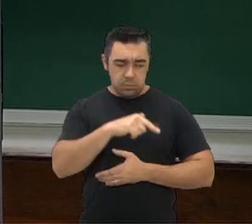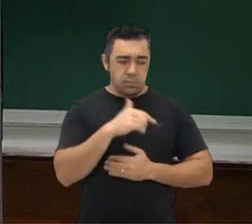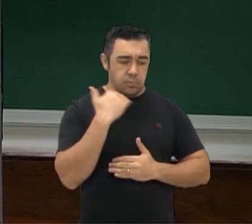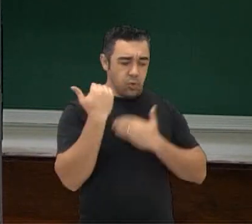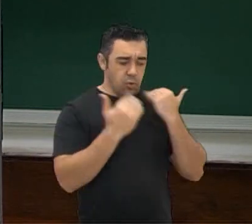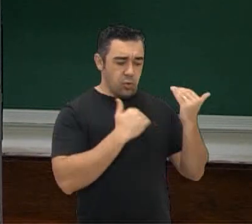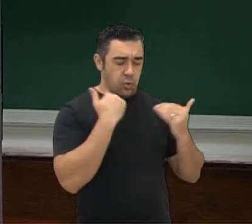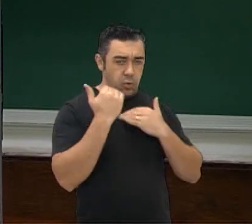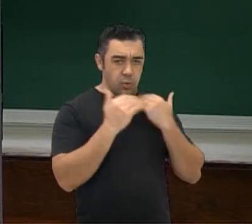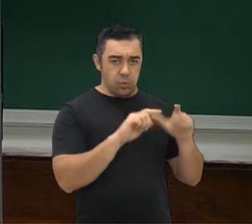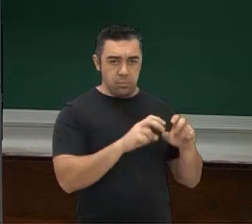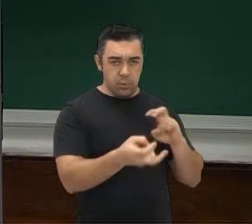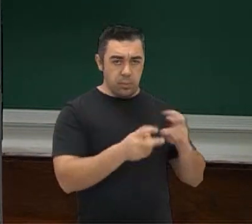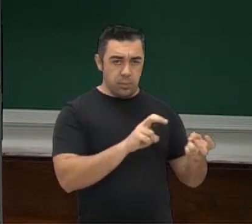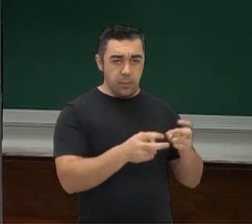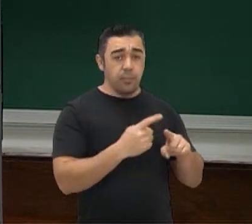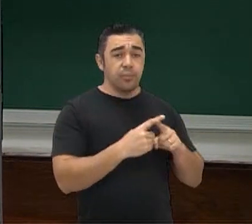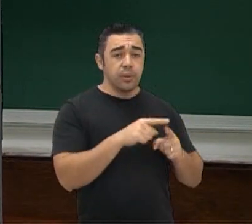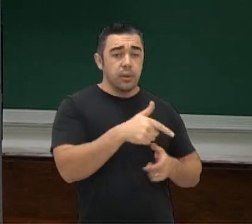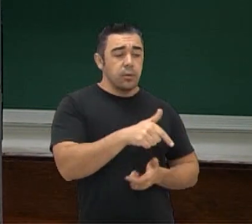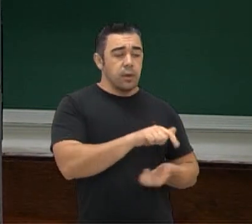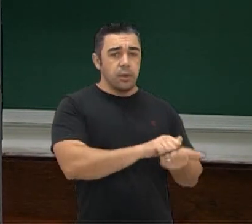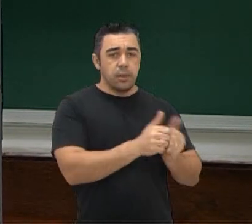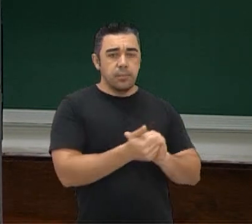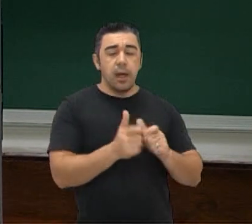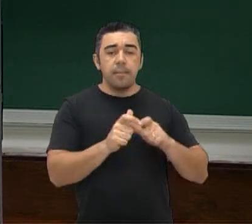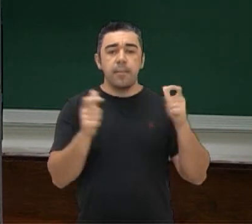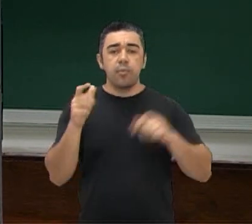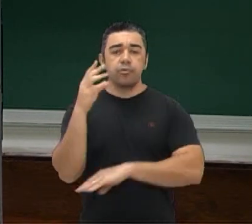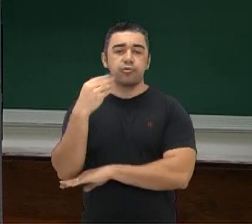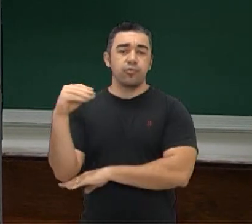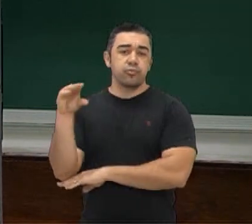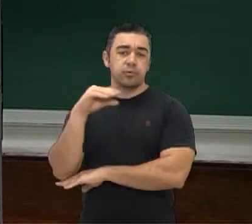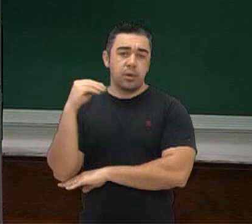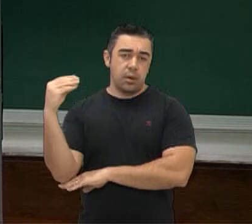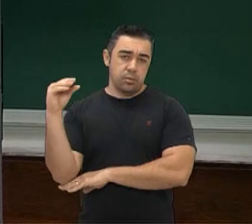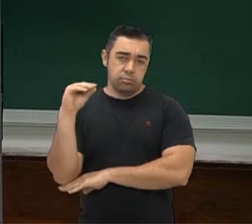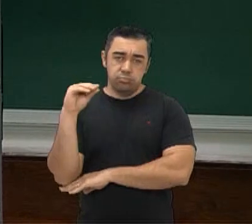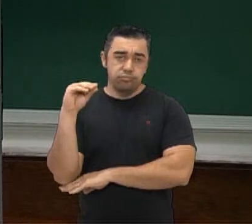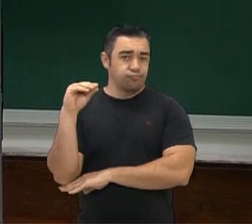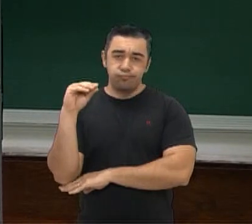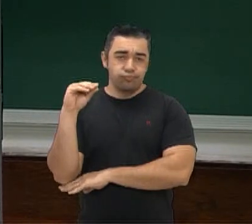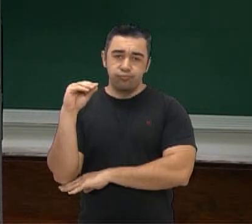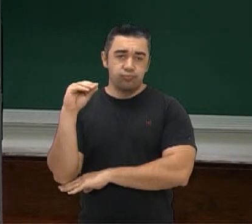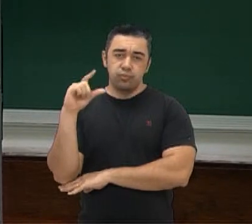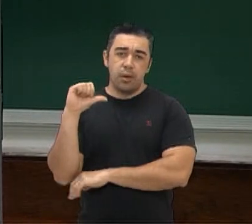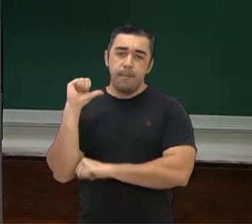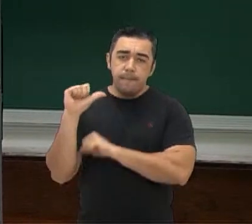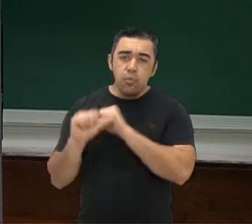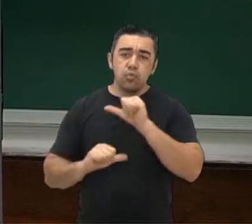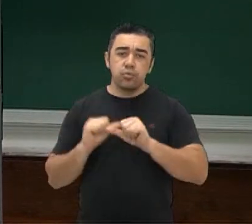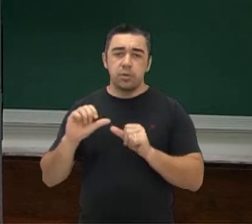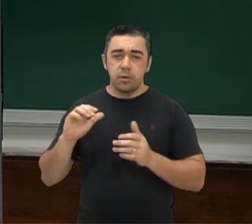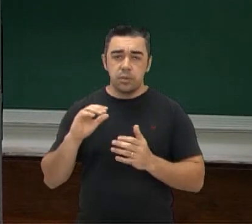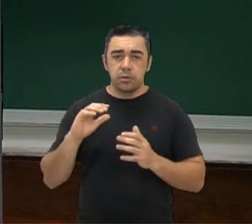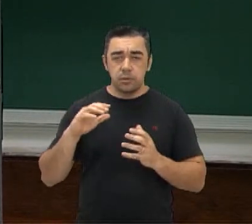né? Por quê? Porque não estava adaptado. Por exemplo, a maioria dos dinossauros, eles não estavam adaptados às mudanças ambientais que